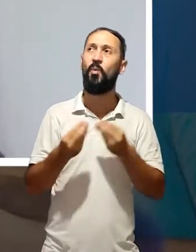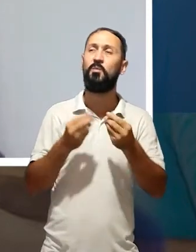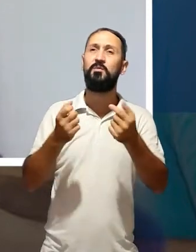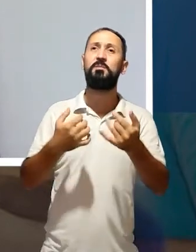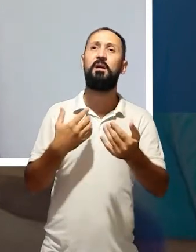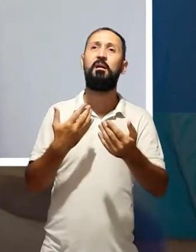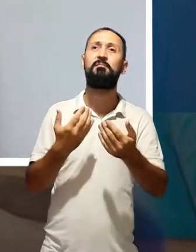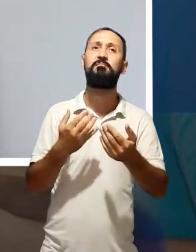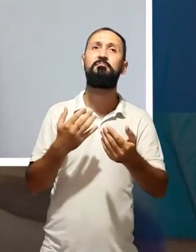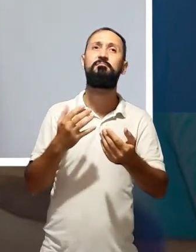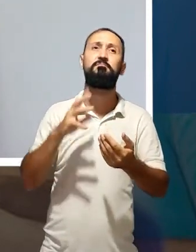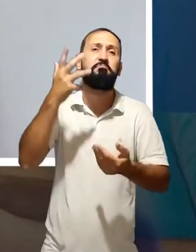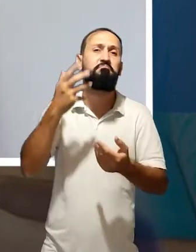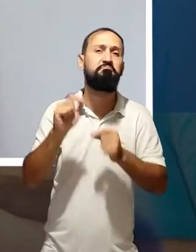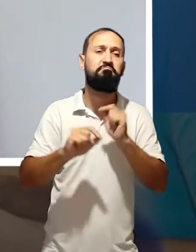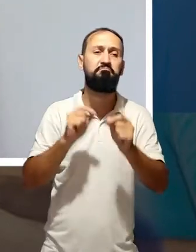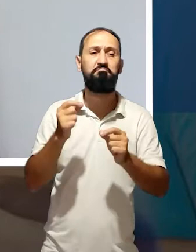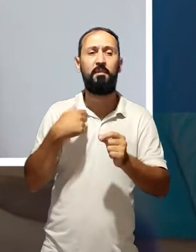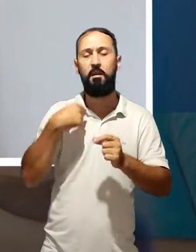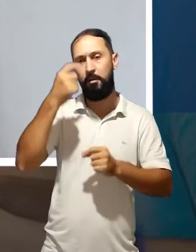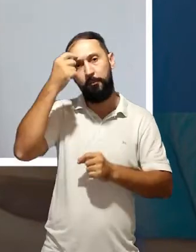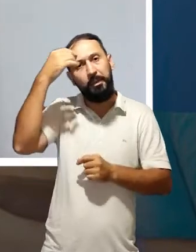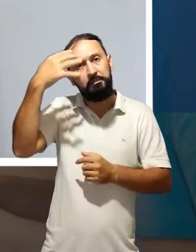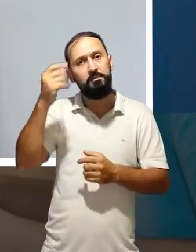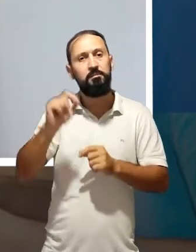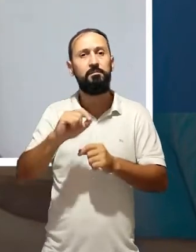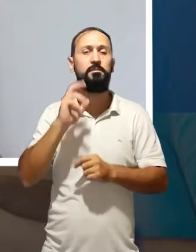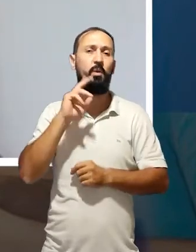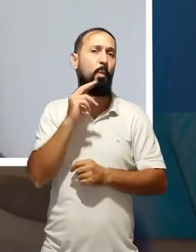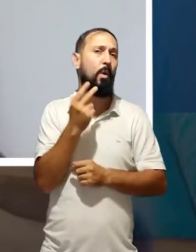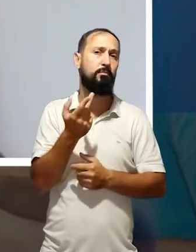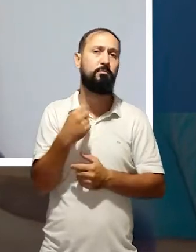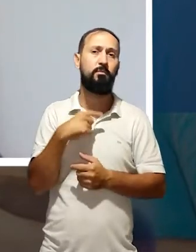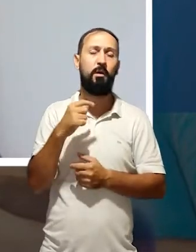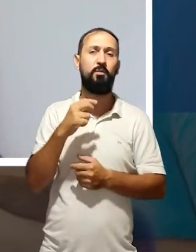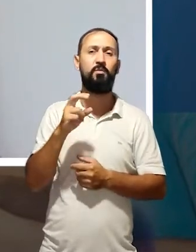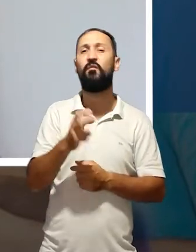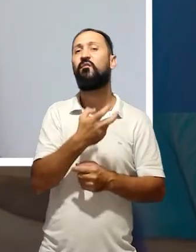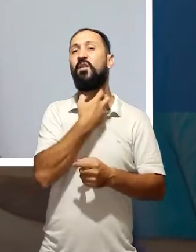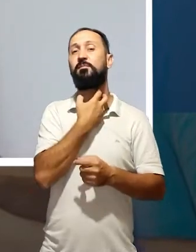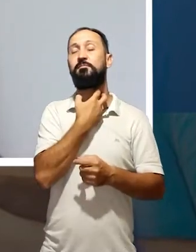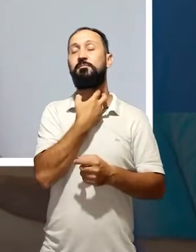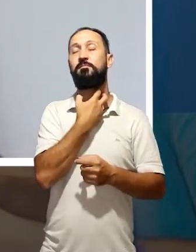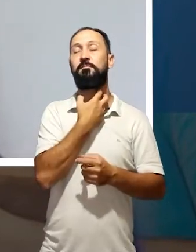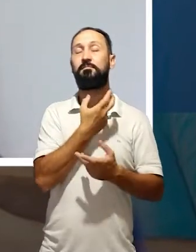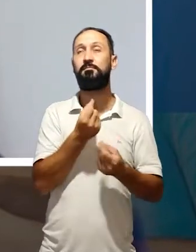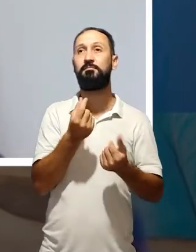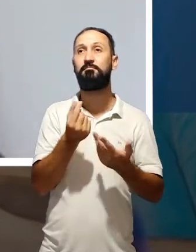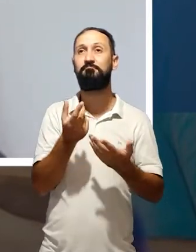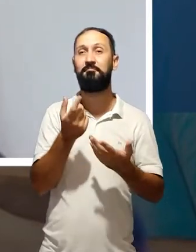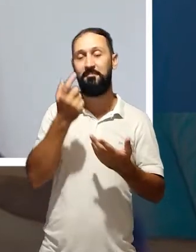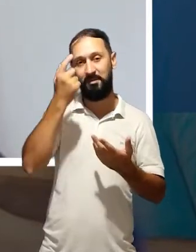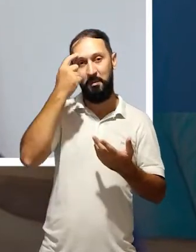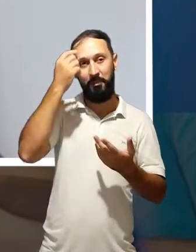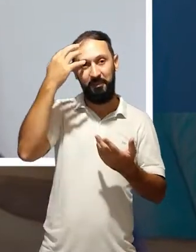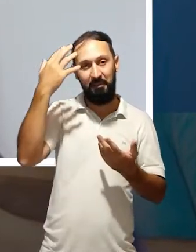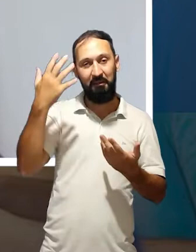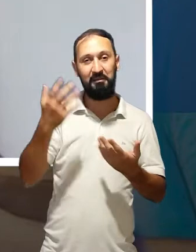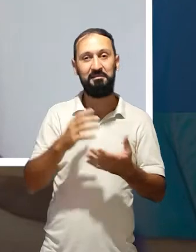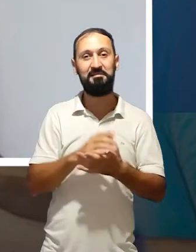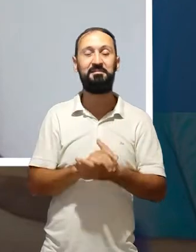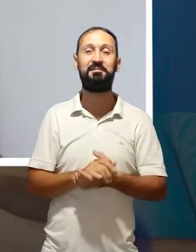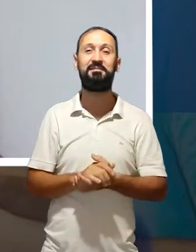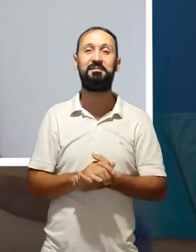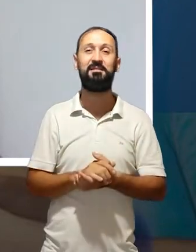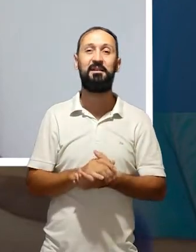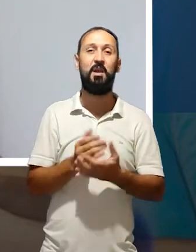não vou dizer do nada, surge uma ideia, como surgiu a do vampiro, vem uma ideia